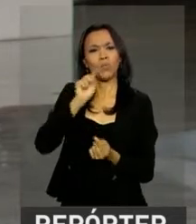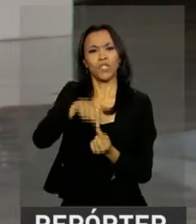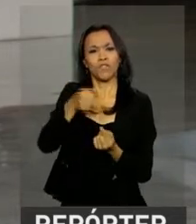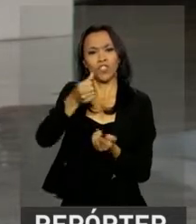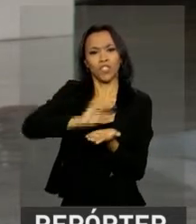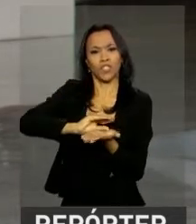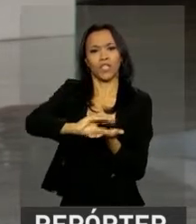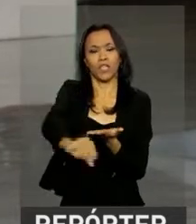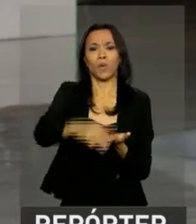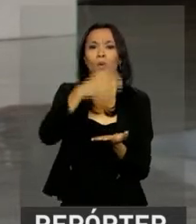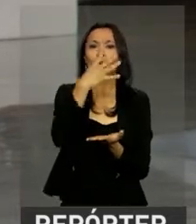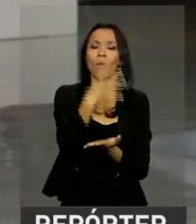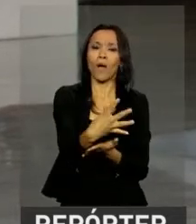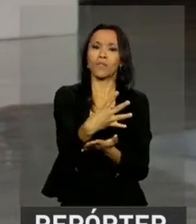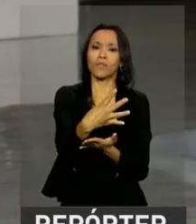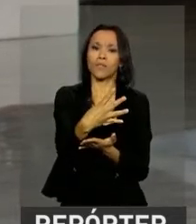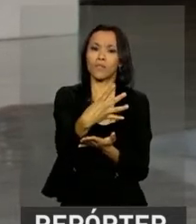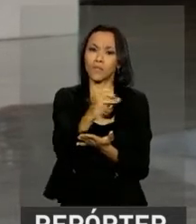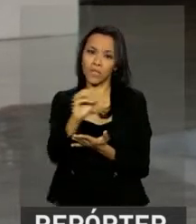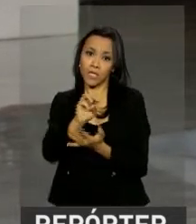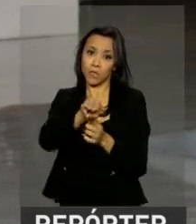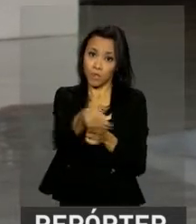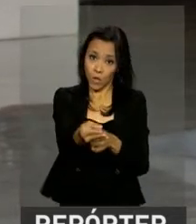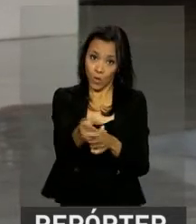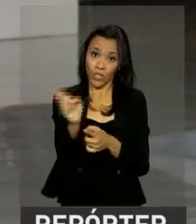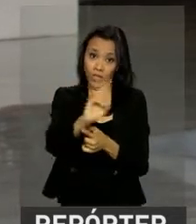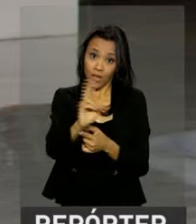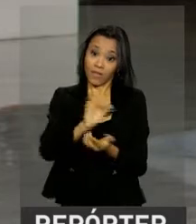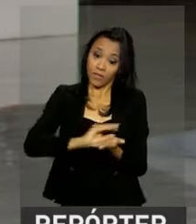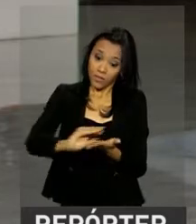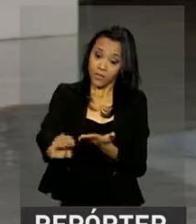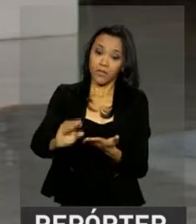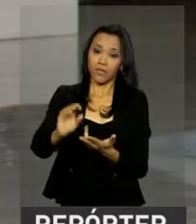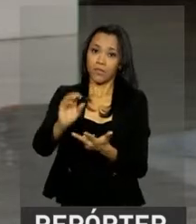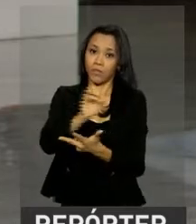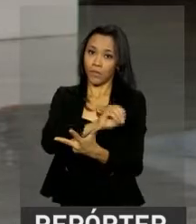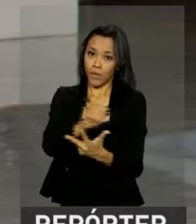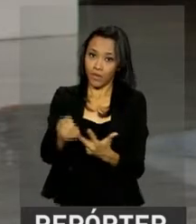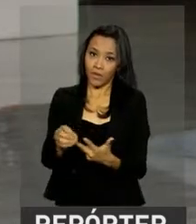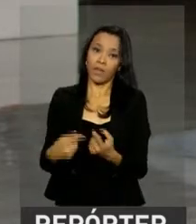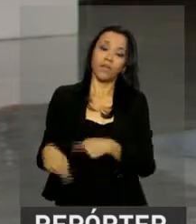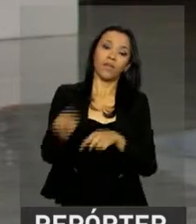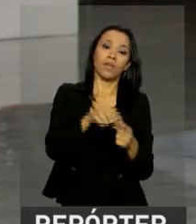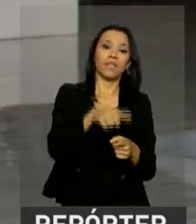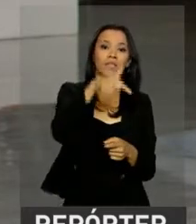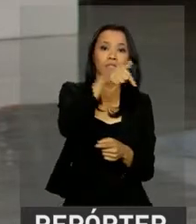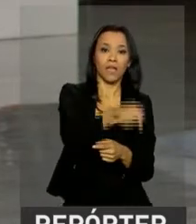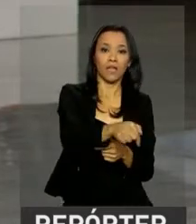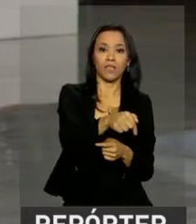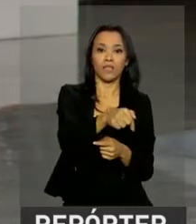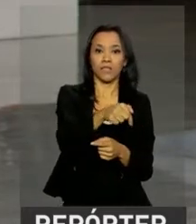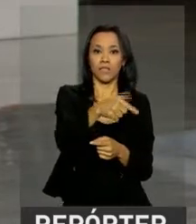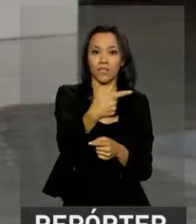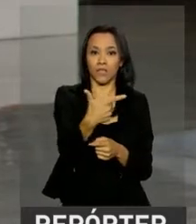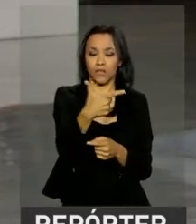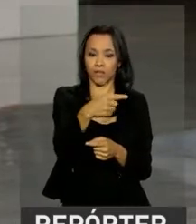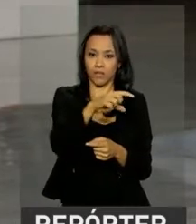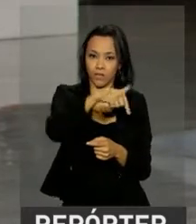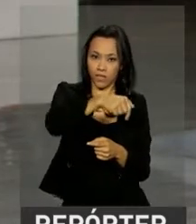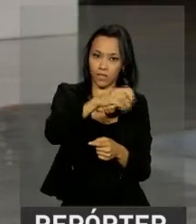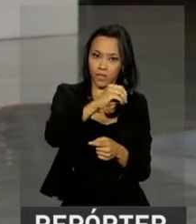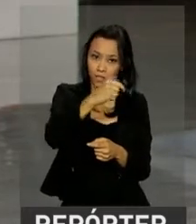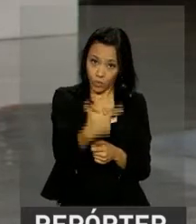de 401 milhões de reais para o enem e 702 milhões de reais para os fiéis